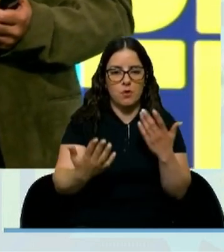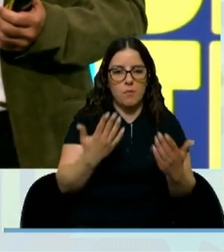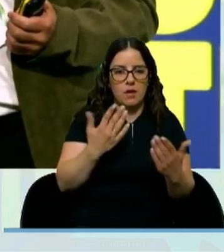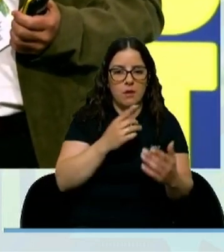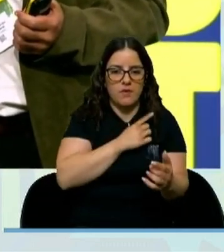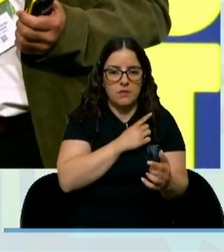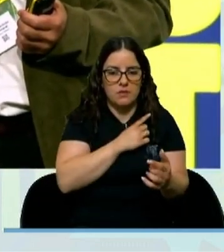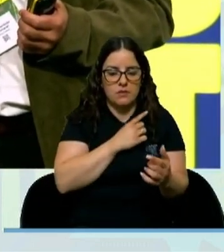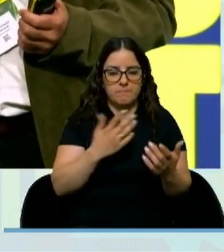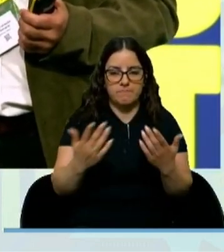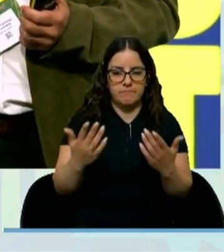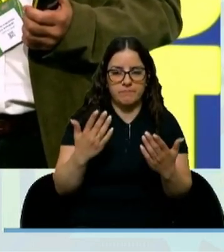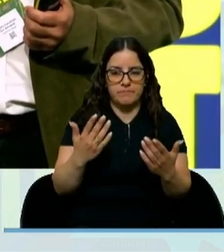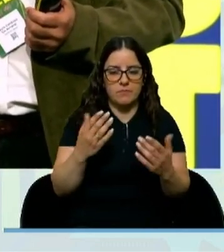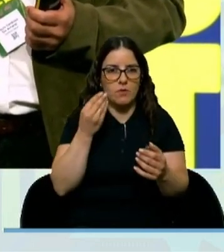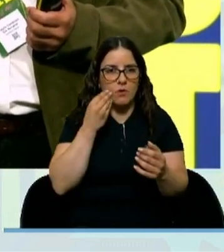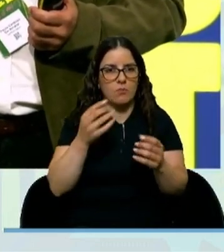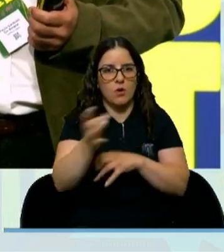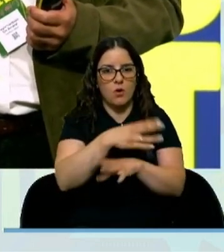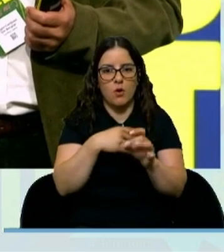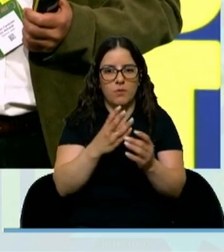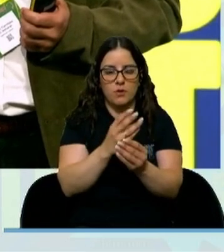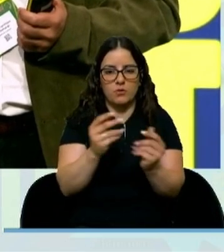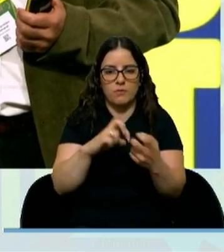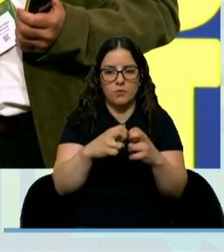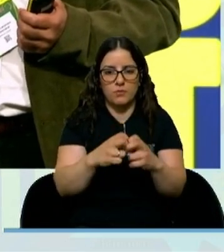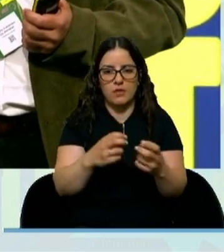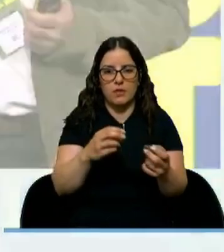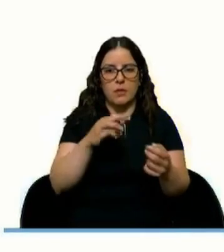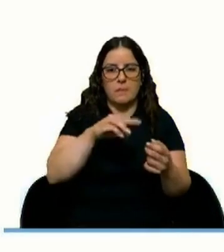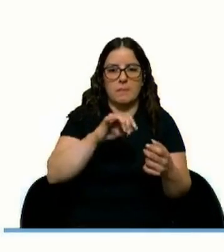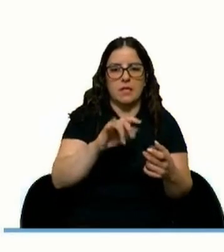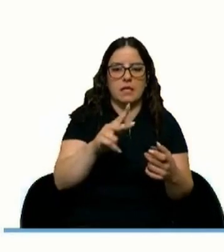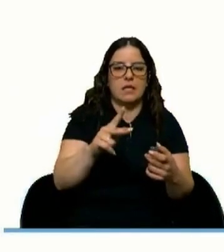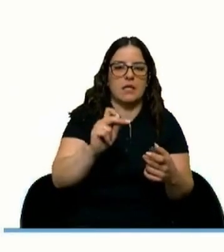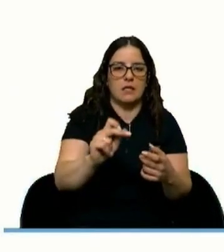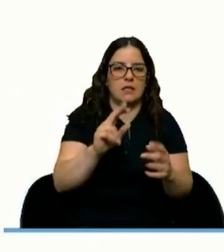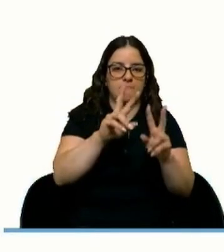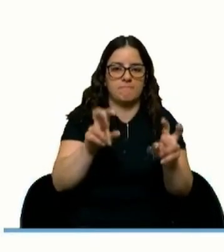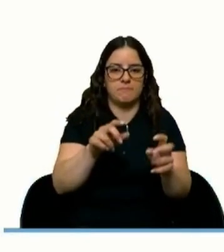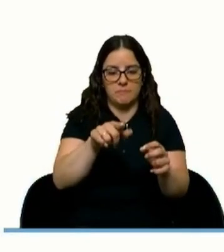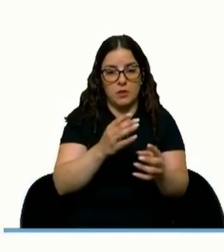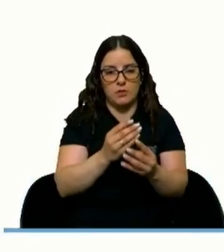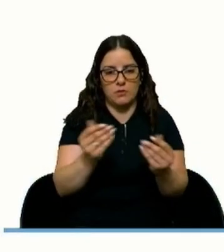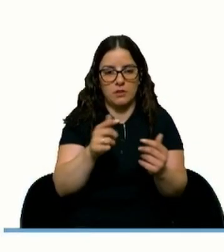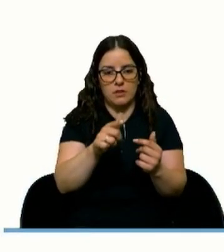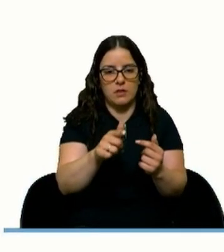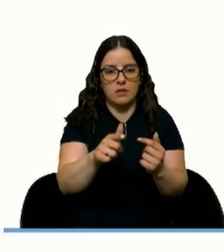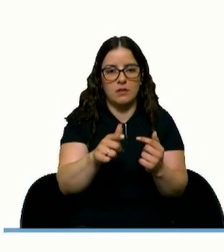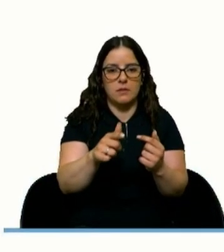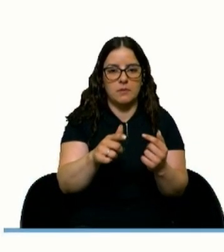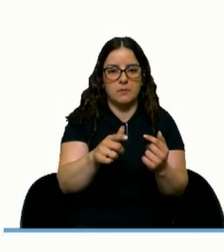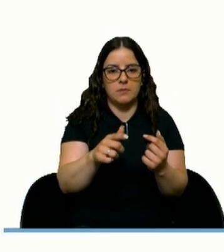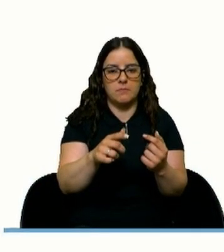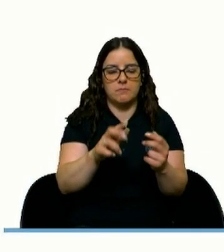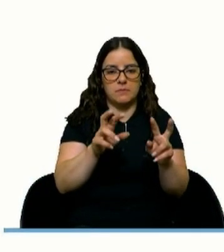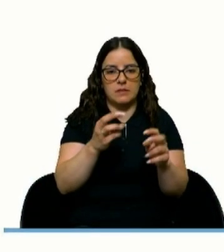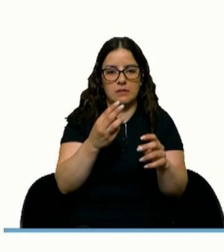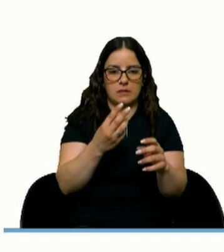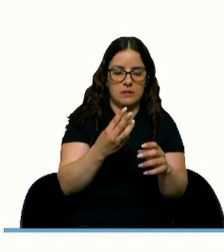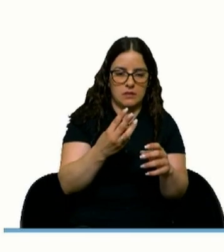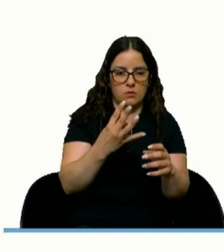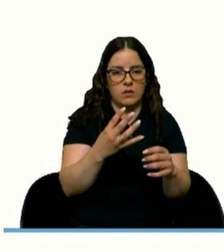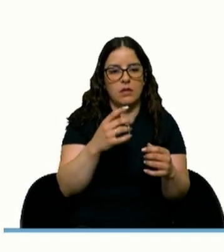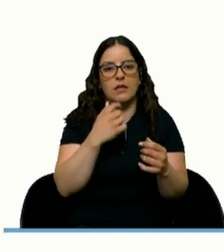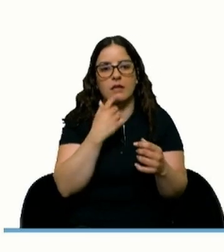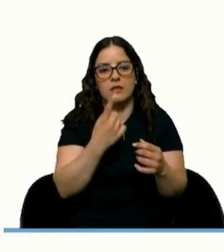é que a Europa está a resolver o problema? Com o MiCA, título 3 e 4, em particular o 4, diz, ok, vamos colocar os euros